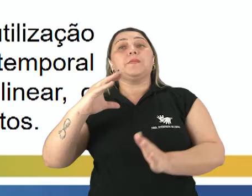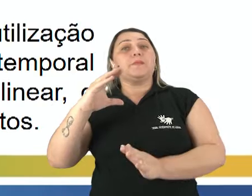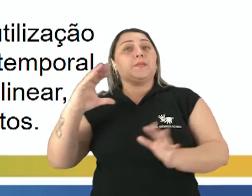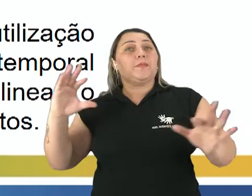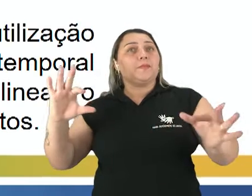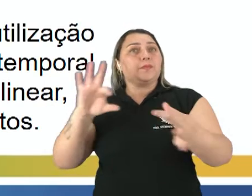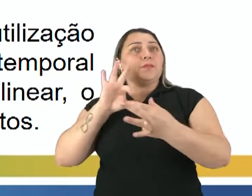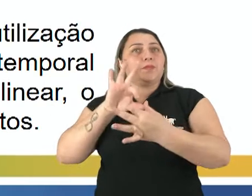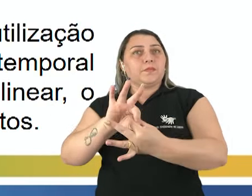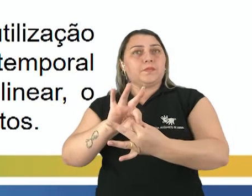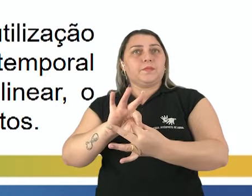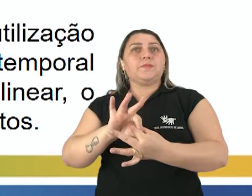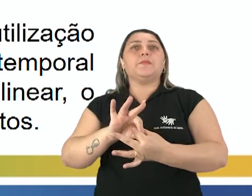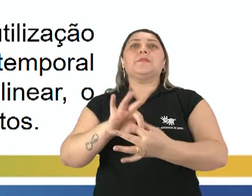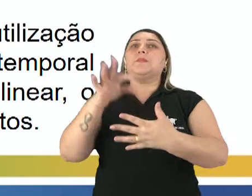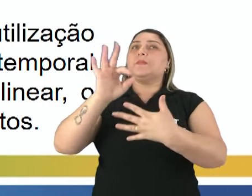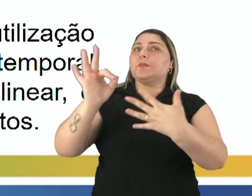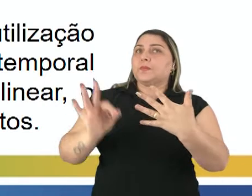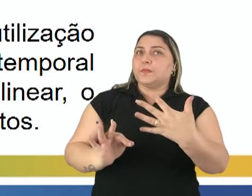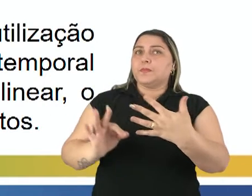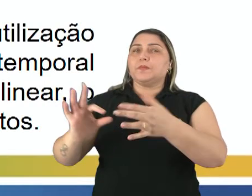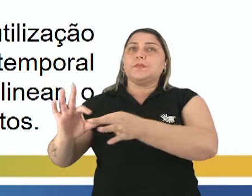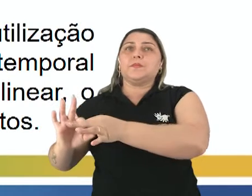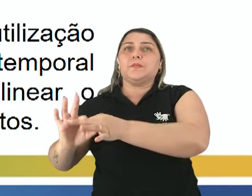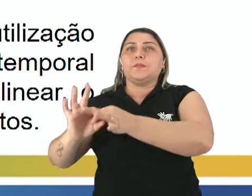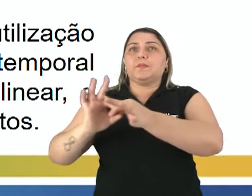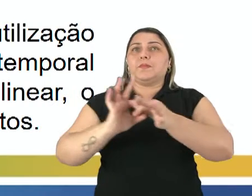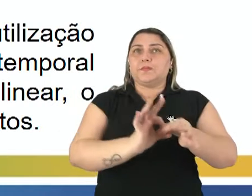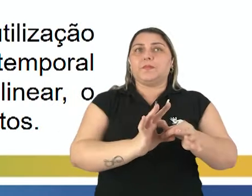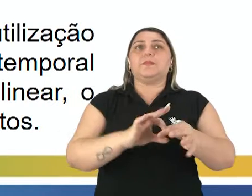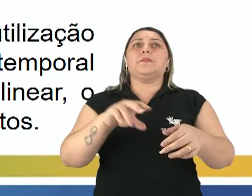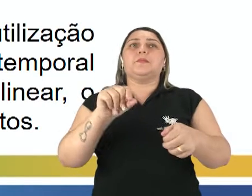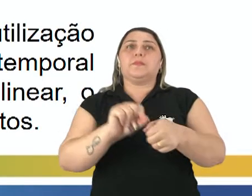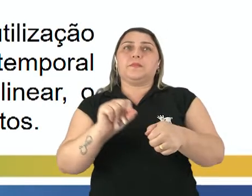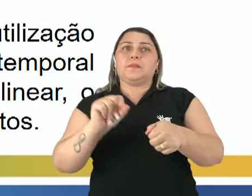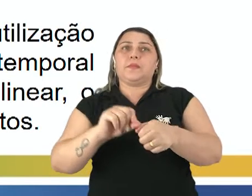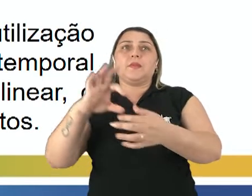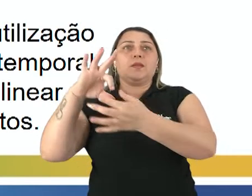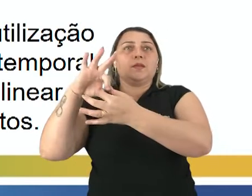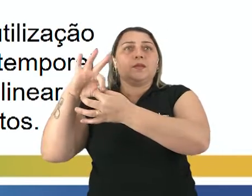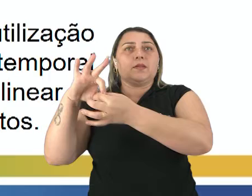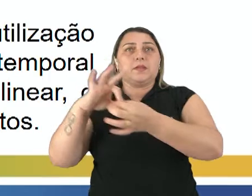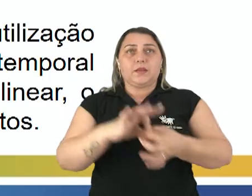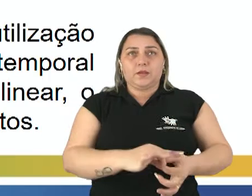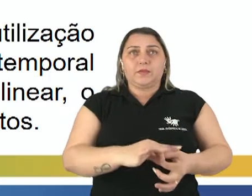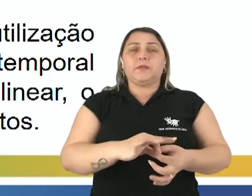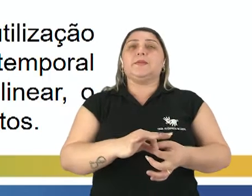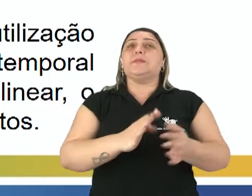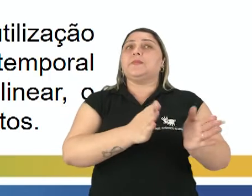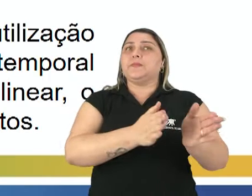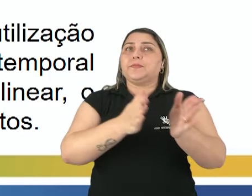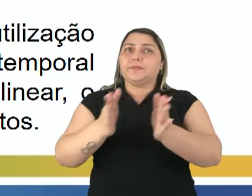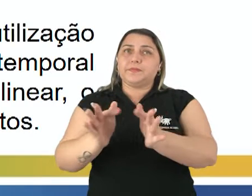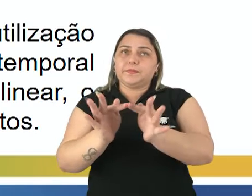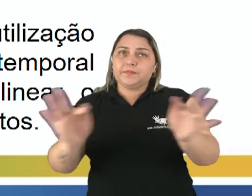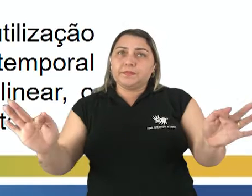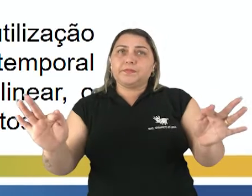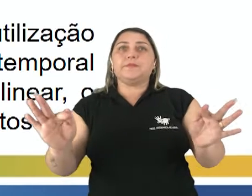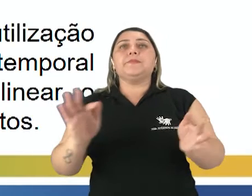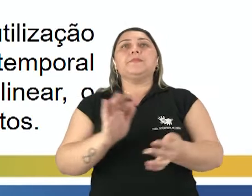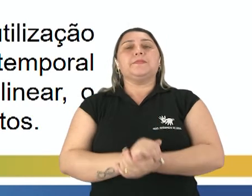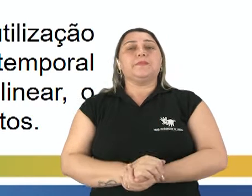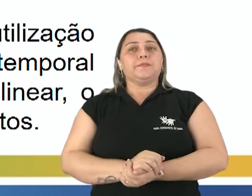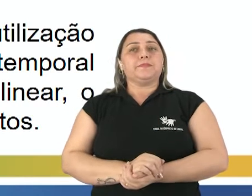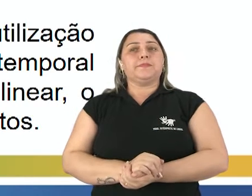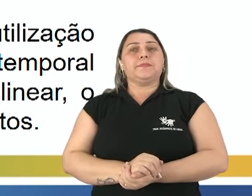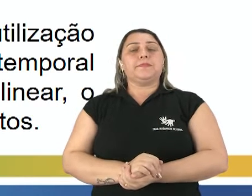dos mesmos. Os conectores são esses elementos coesivos que fazem a coesão entre as frases. Ou seja,